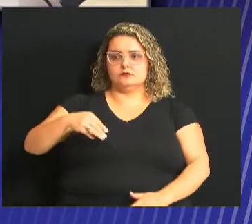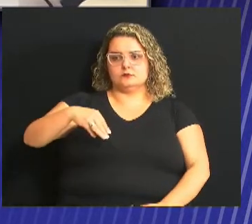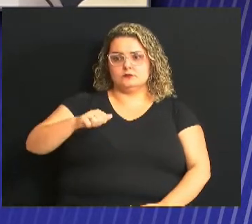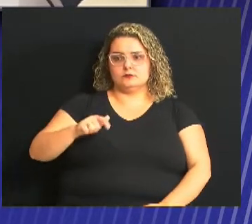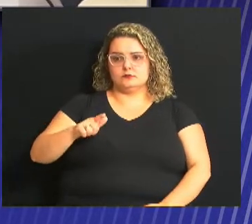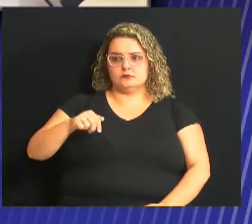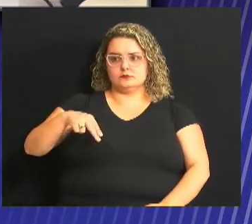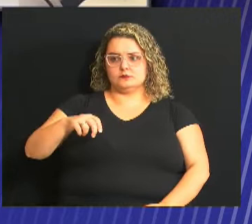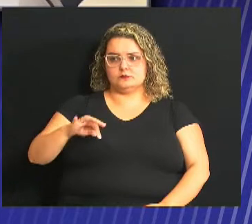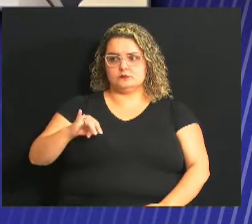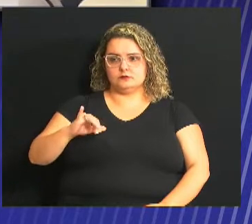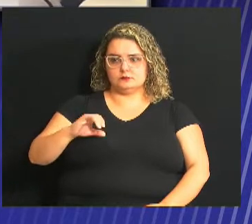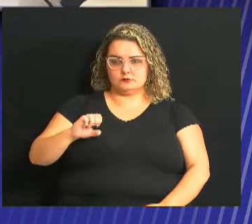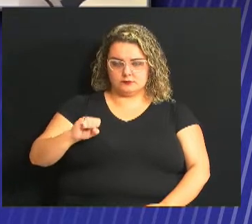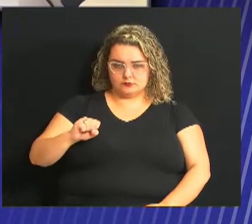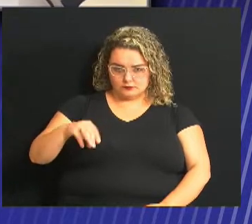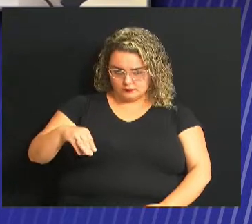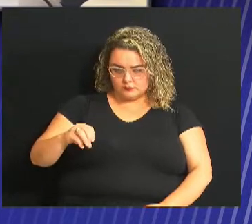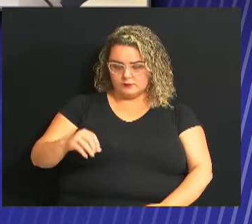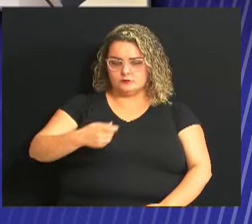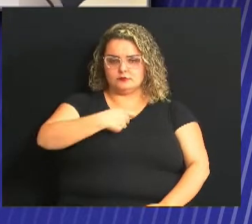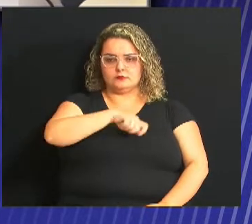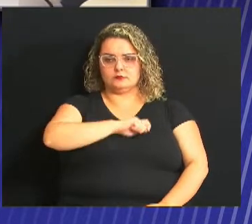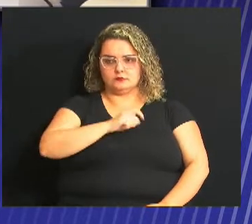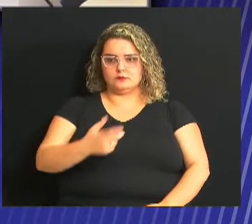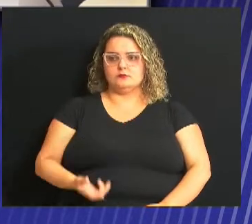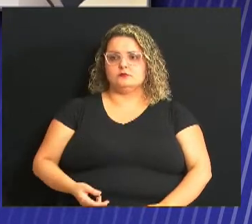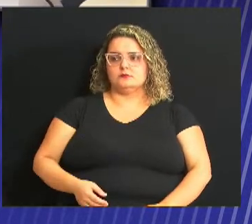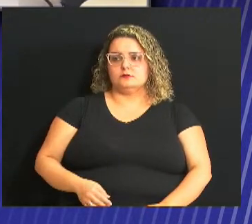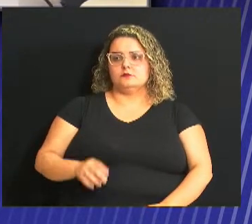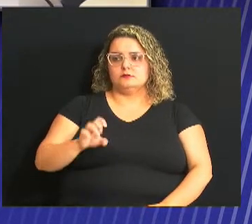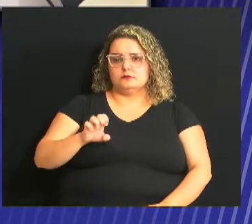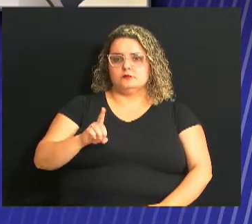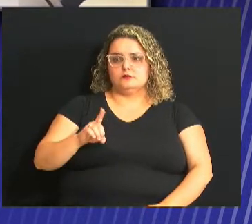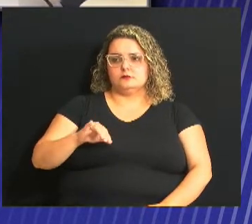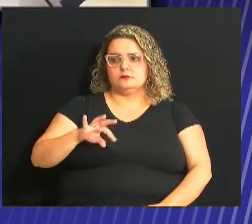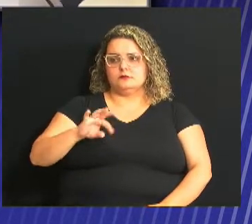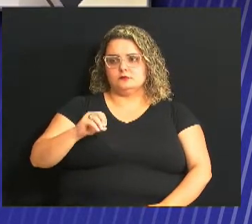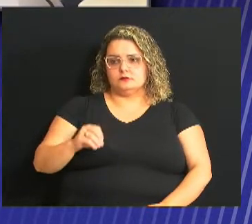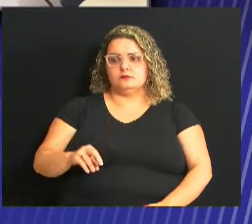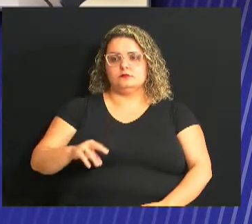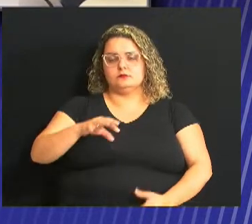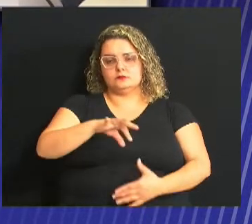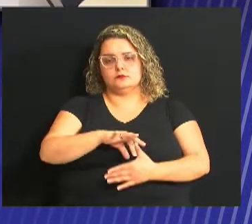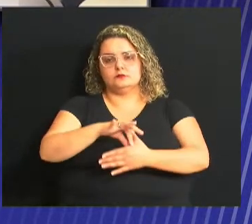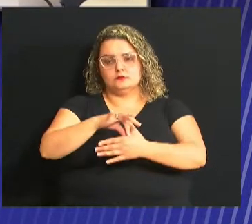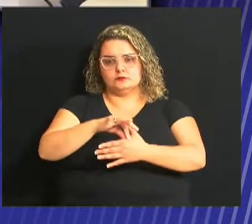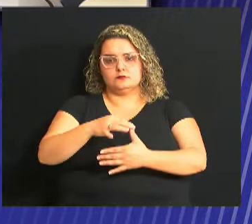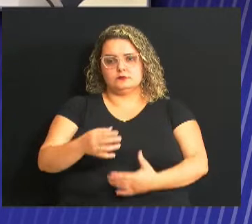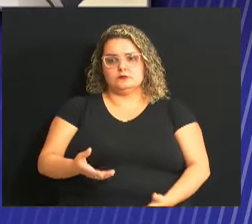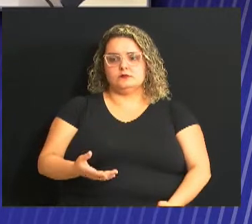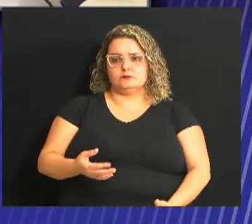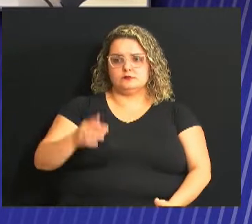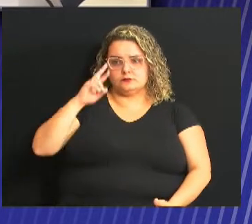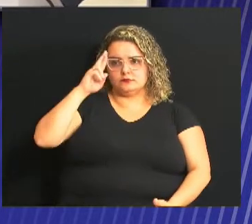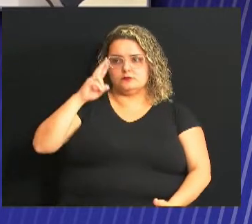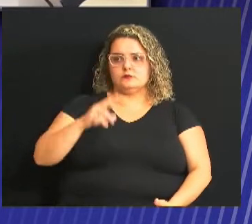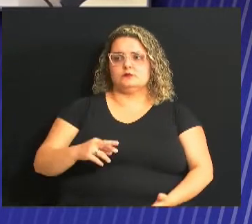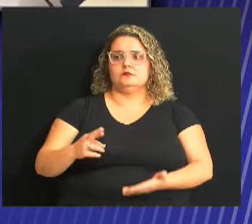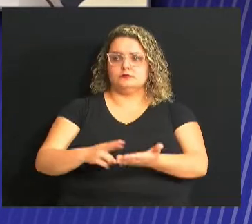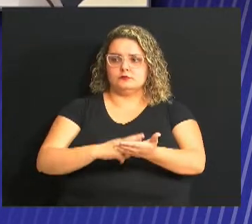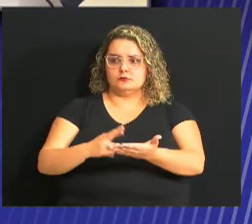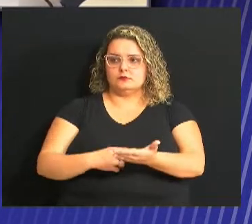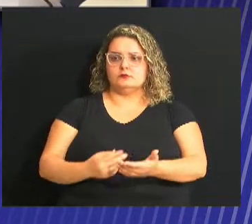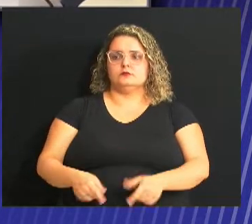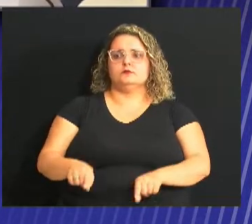Aplicado em Madrid, na Espanha. Foi editor-chefe da revista Ciência e Cultura da SBPC e membro notório saber da Comissão Nacional de